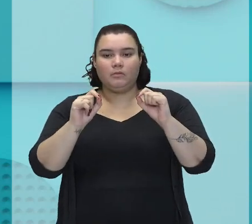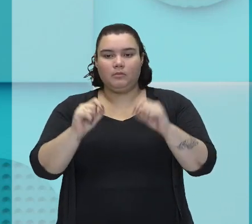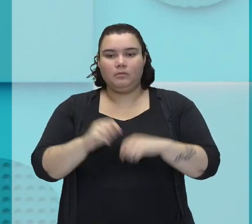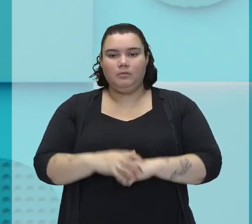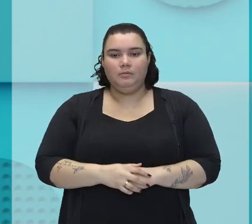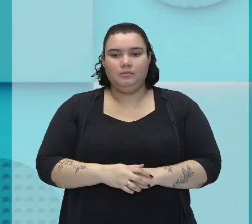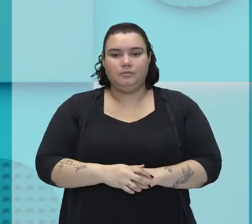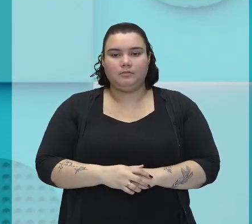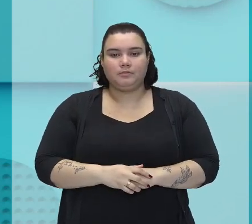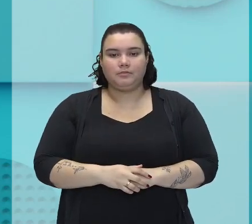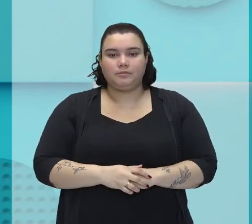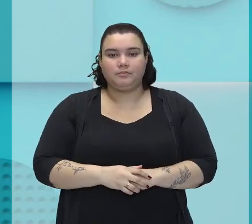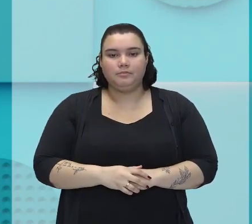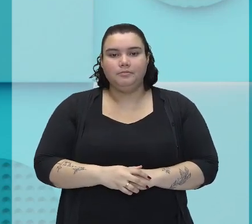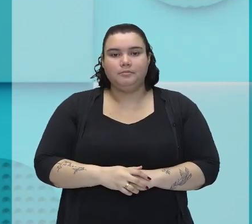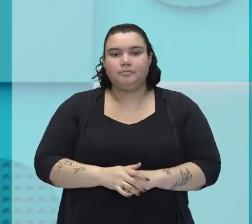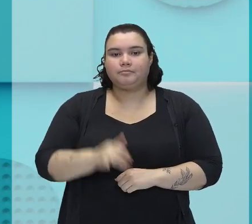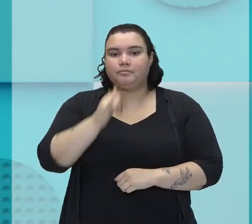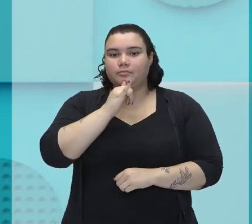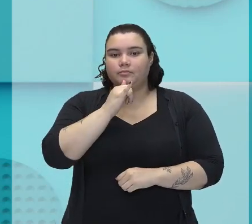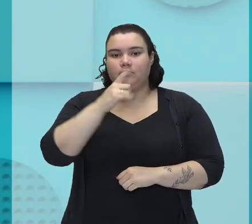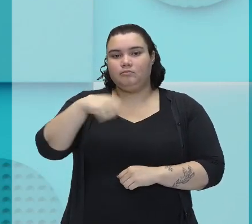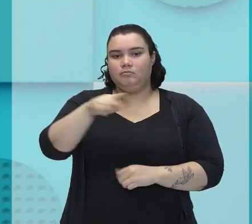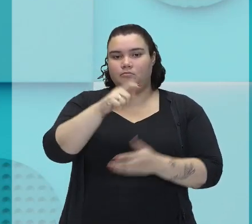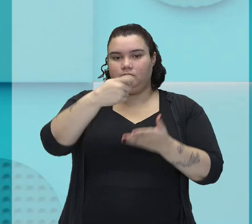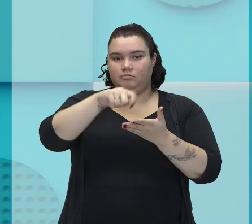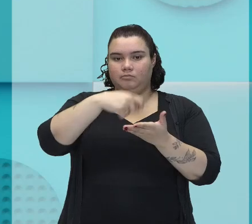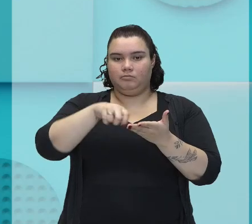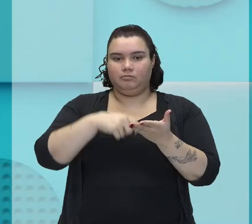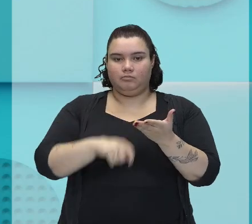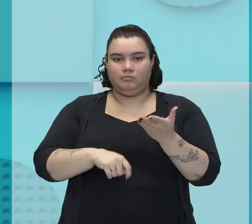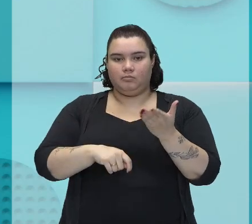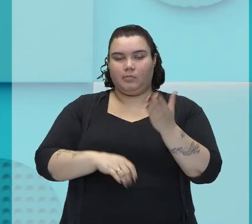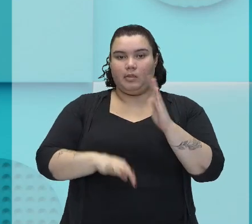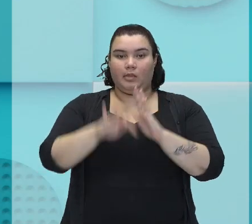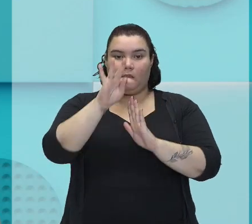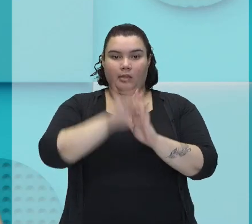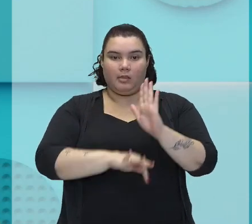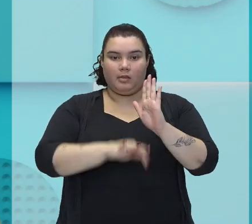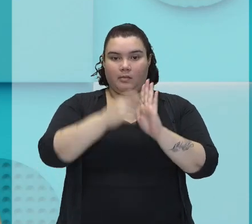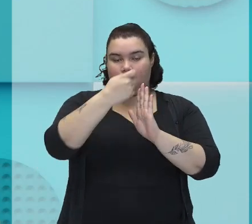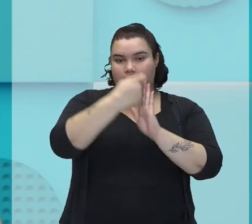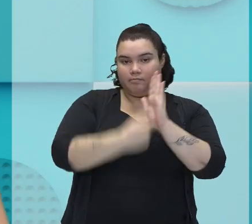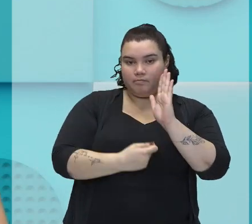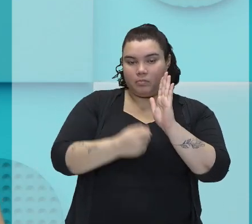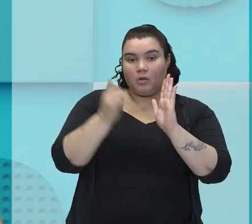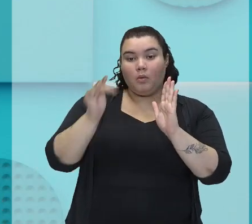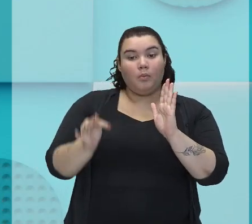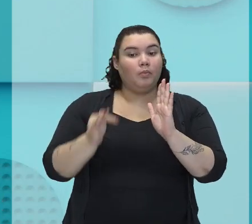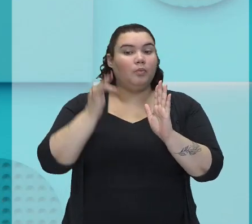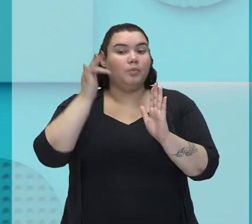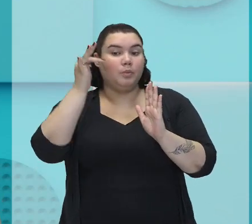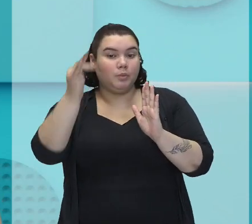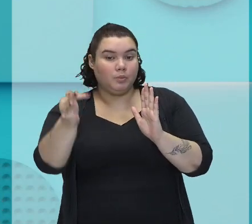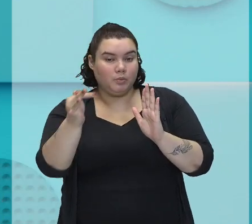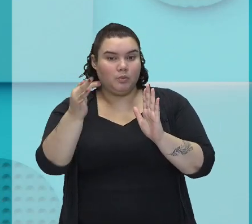quando vocês estiverem escrevendo conosco textos dissertativos para futuramente